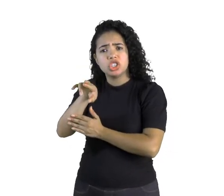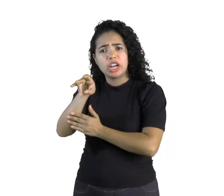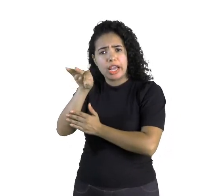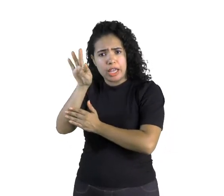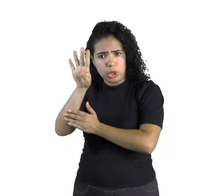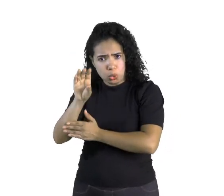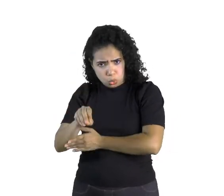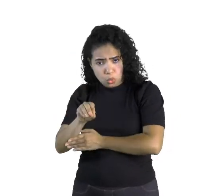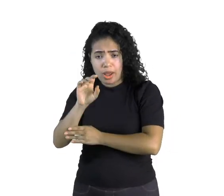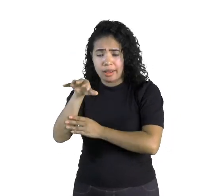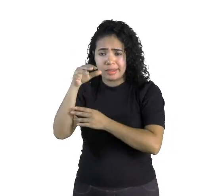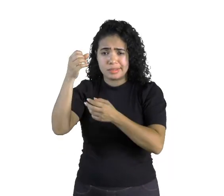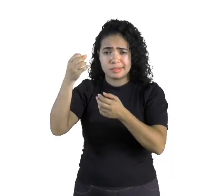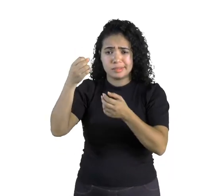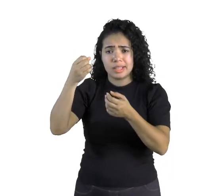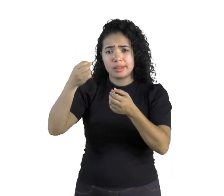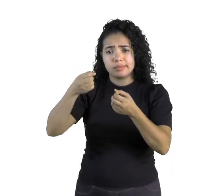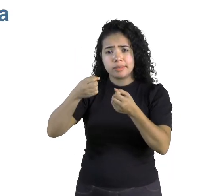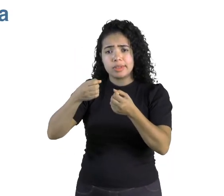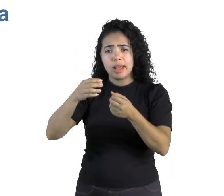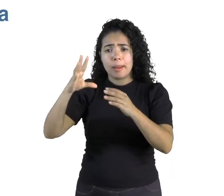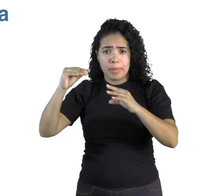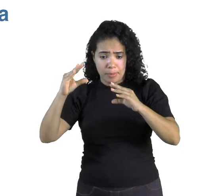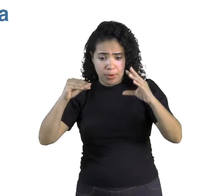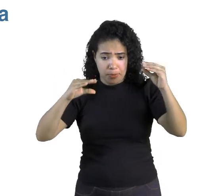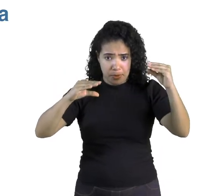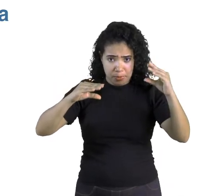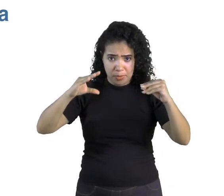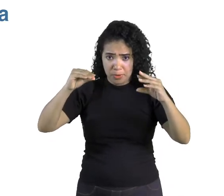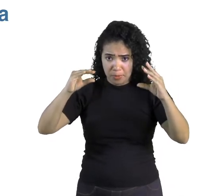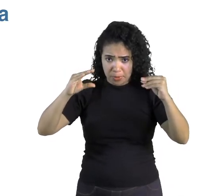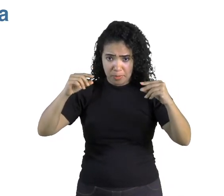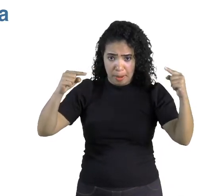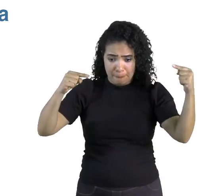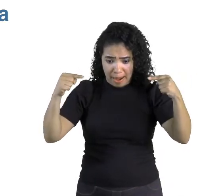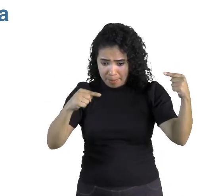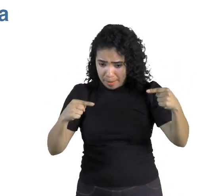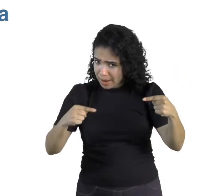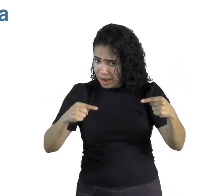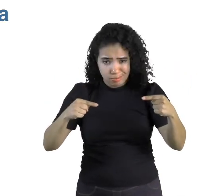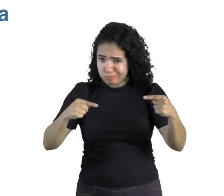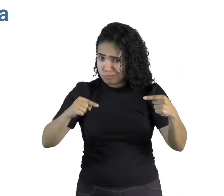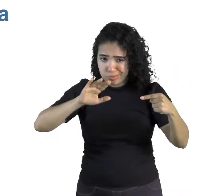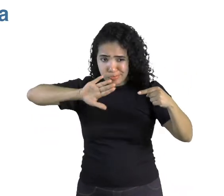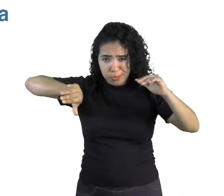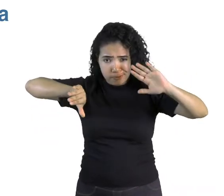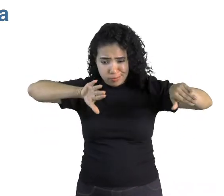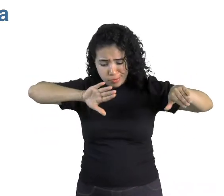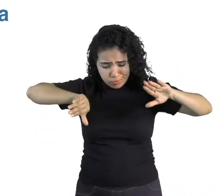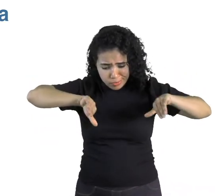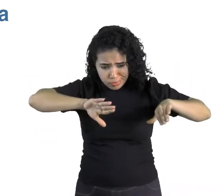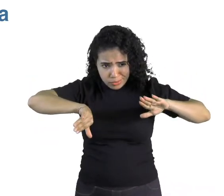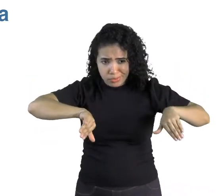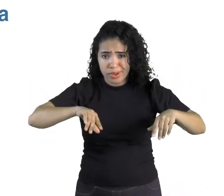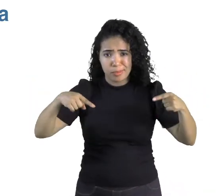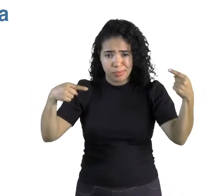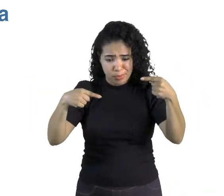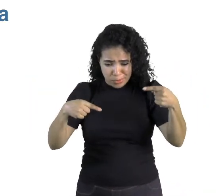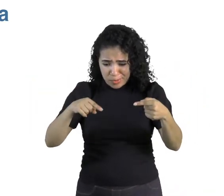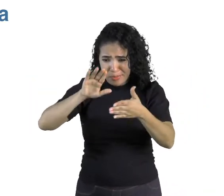transcreve as falas de forma indireta. Dessa forma, é o narrador quem